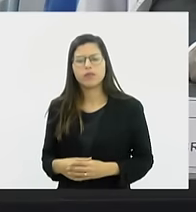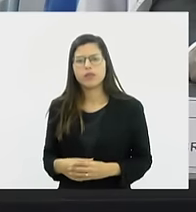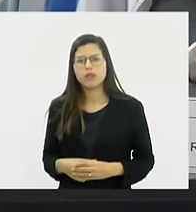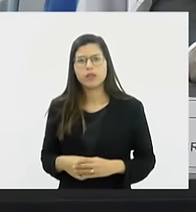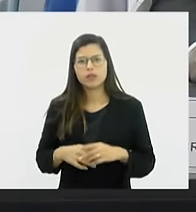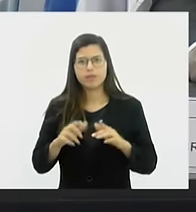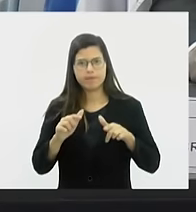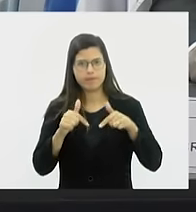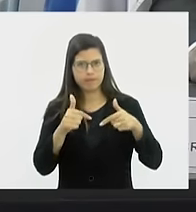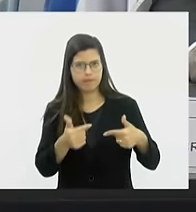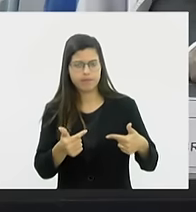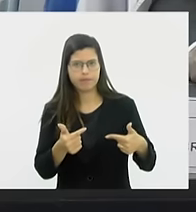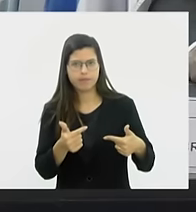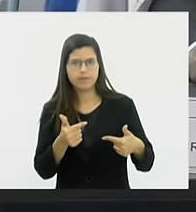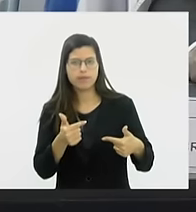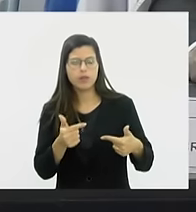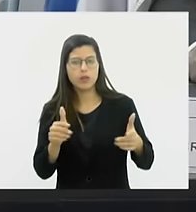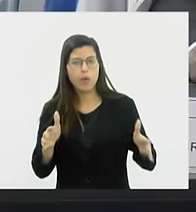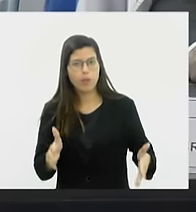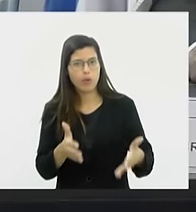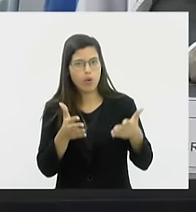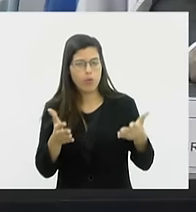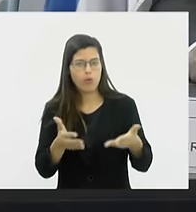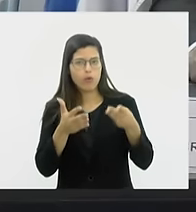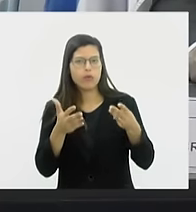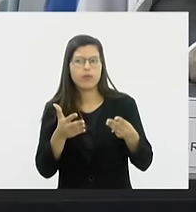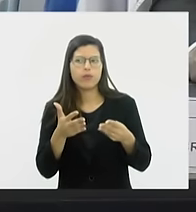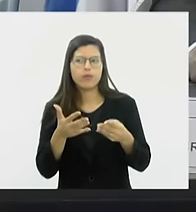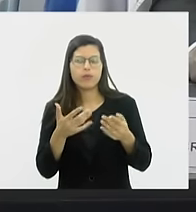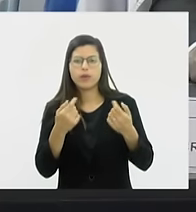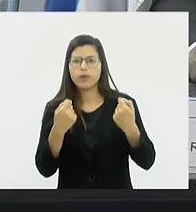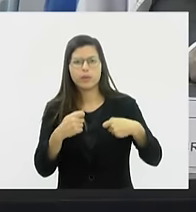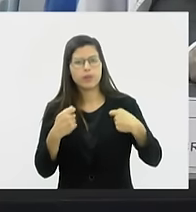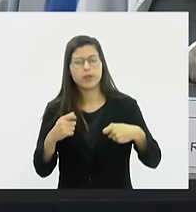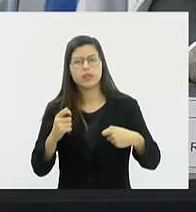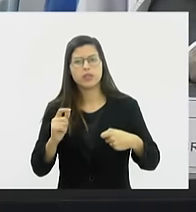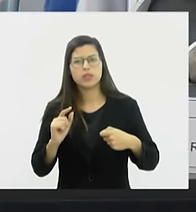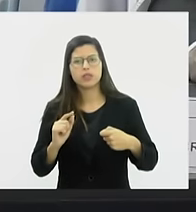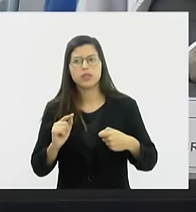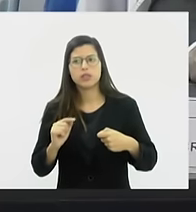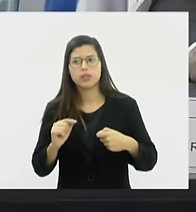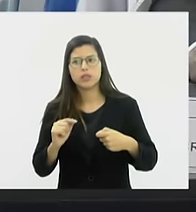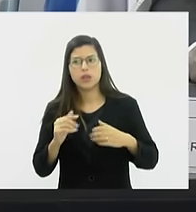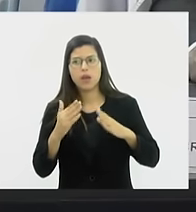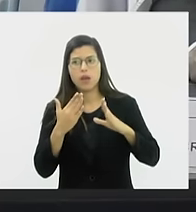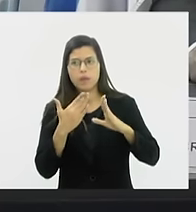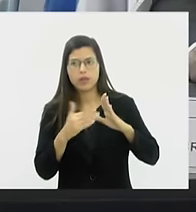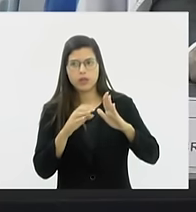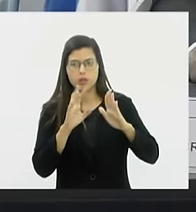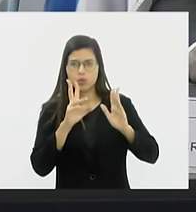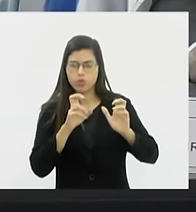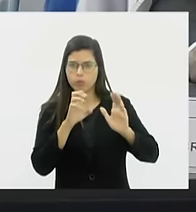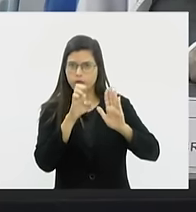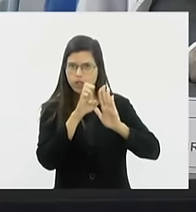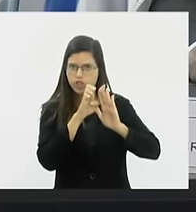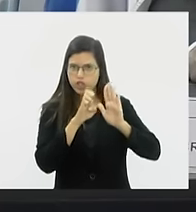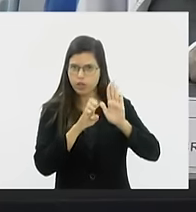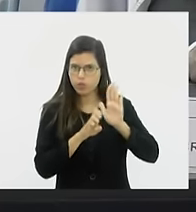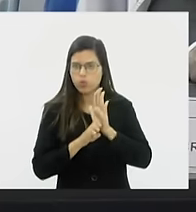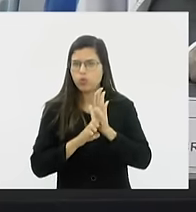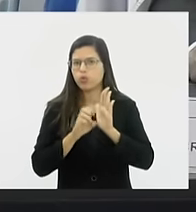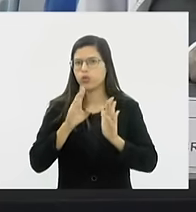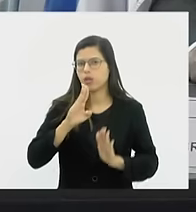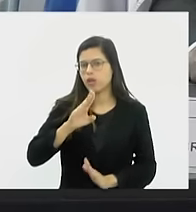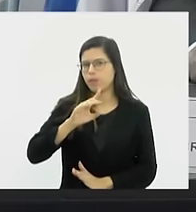efetivamente promover ali as diligências necessárias para que a mensagem acerca do Estatuto da Blitz possa vir a